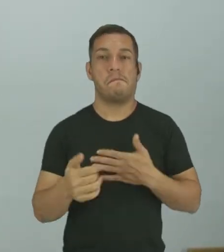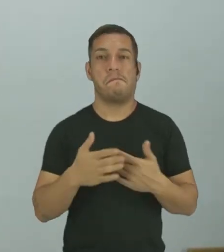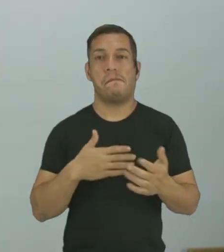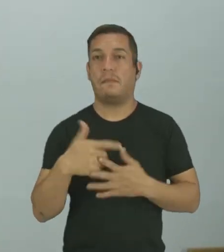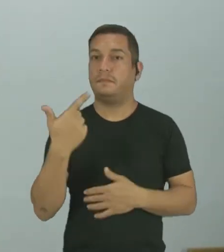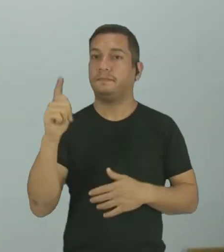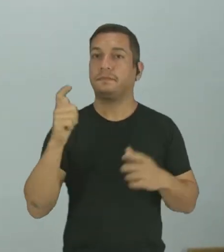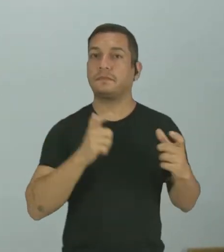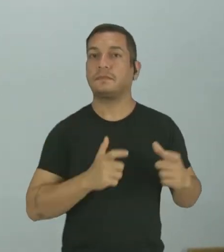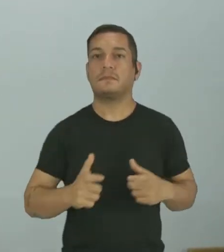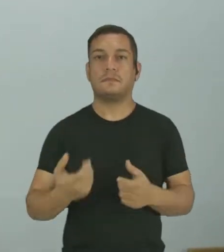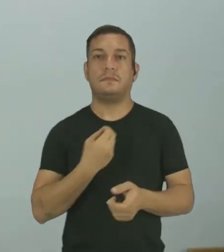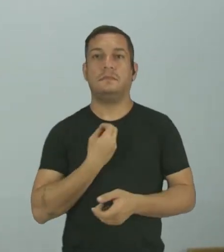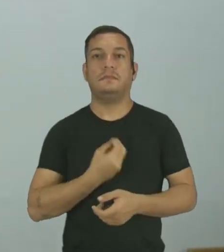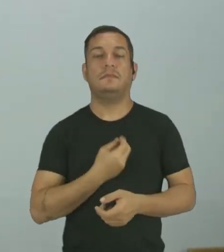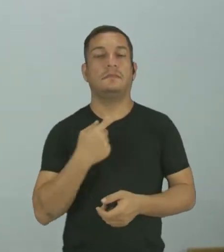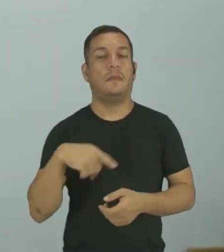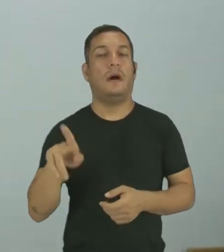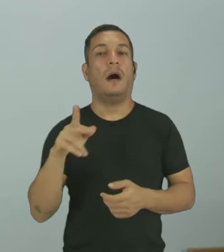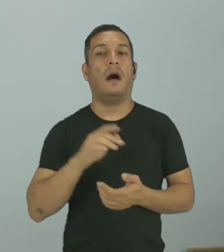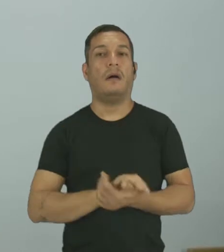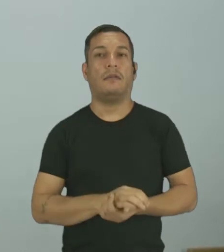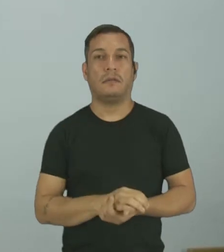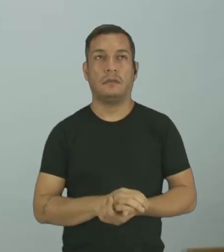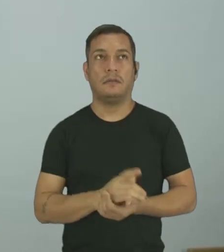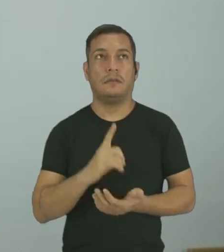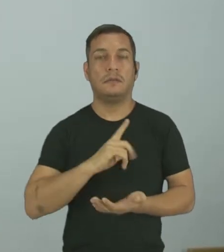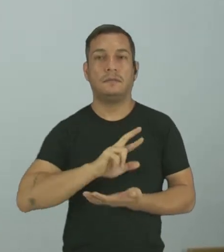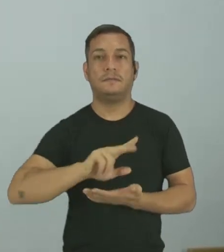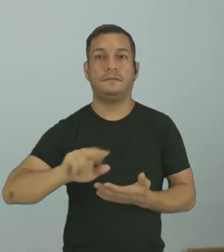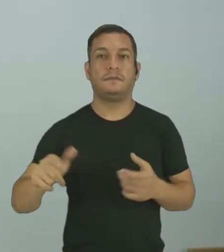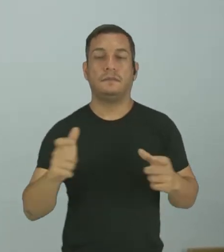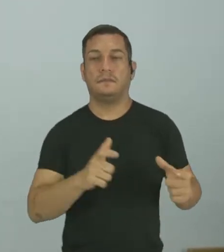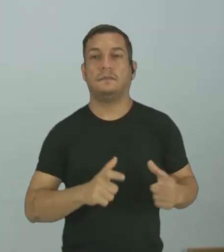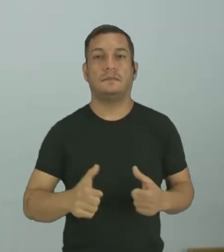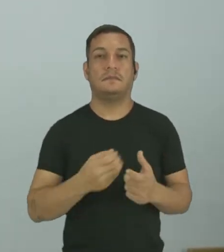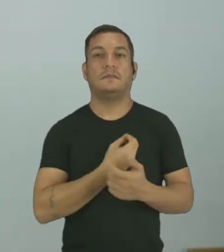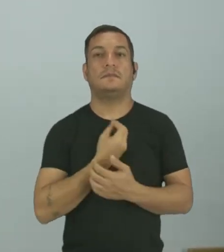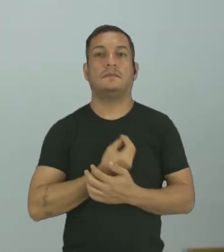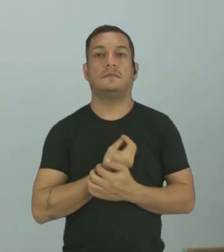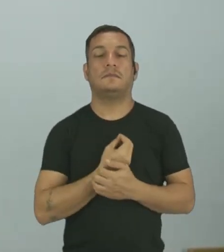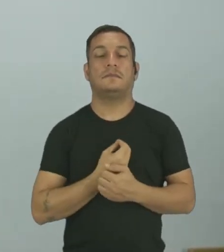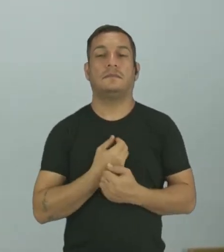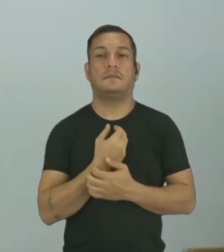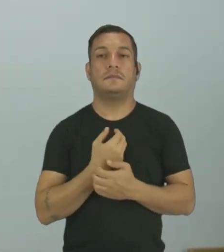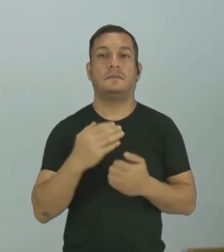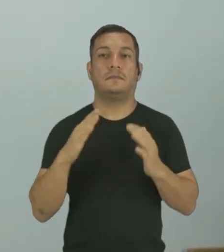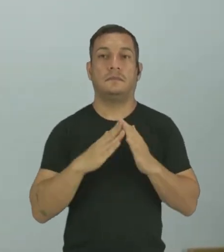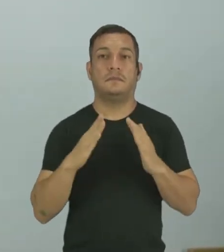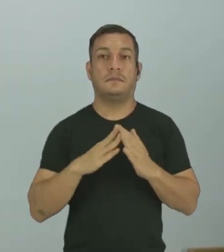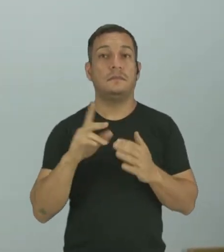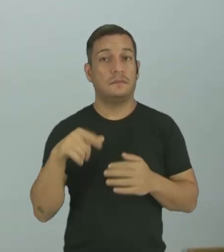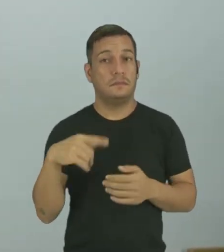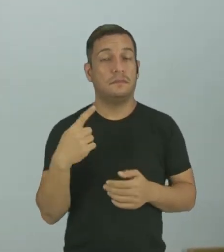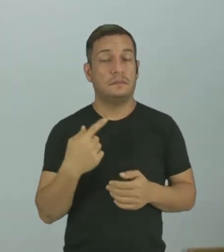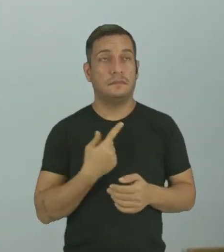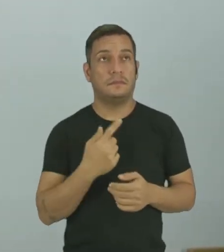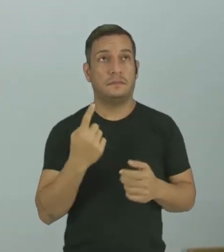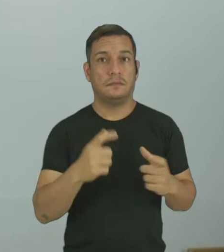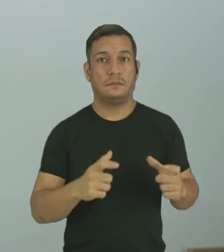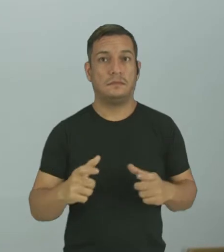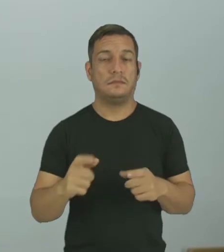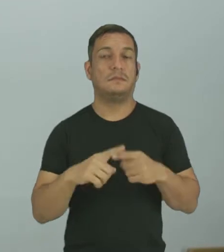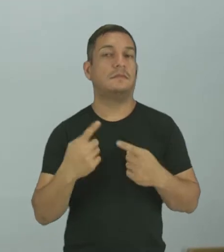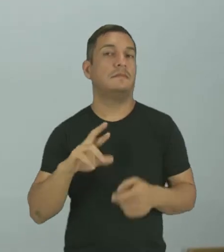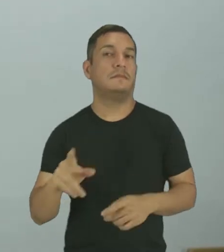outro lugar de convívio que você vá. Existem vários lugares de convívio. A nossa casa é um deles. Mas não é